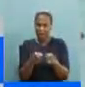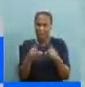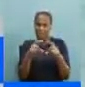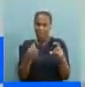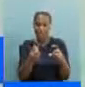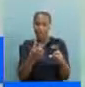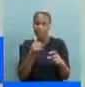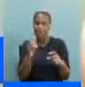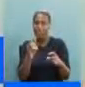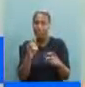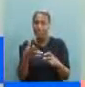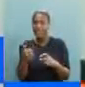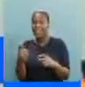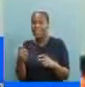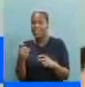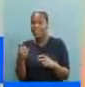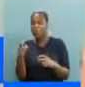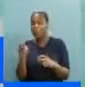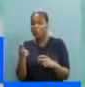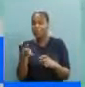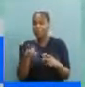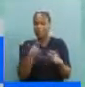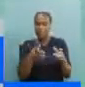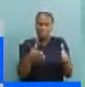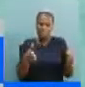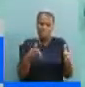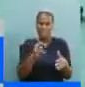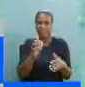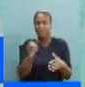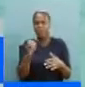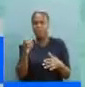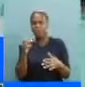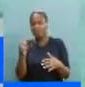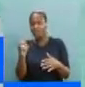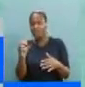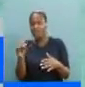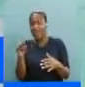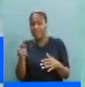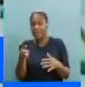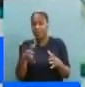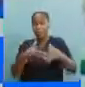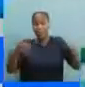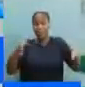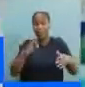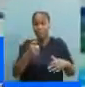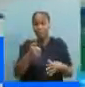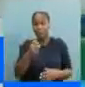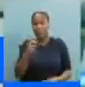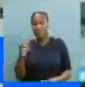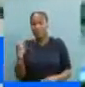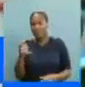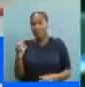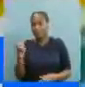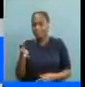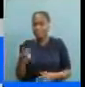de 20, 15 e 5 mil escudos, os médios 30, 20 e 10 mil escudos e os grandes 45, 30 e 20 mil